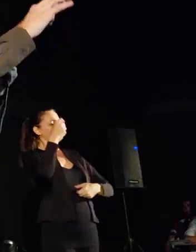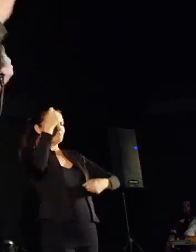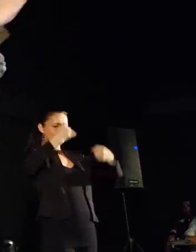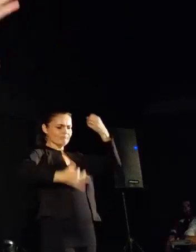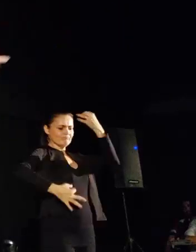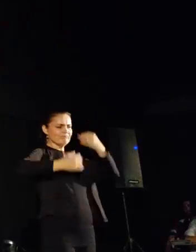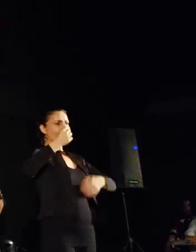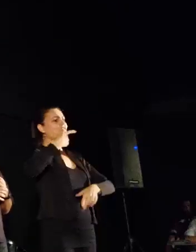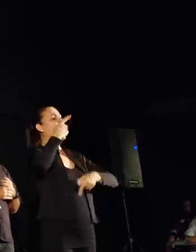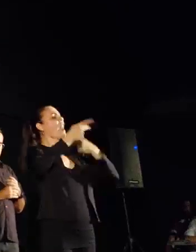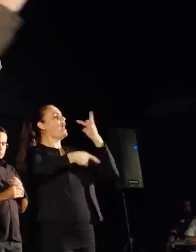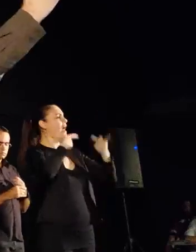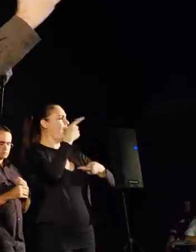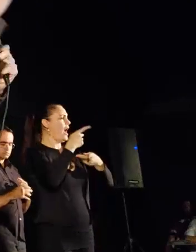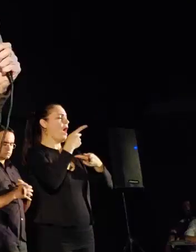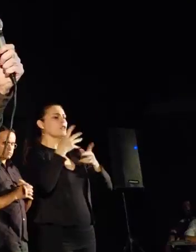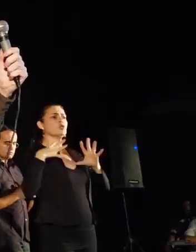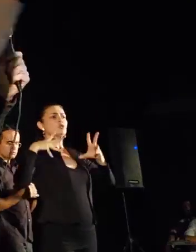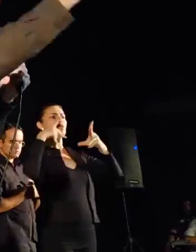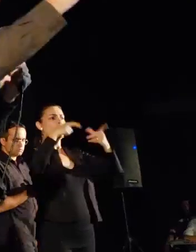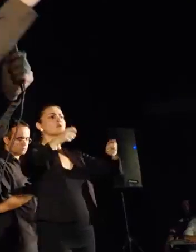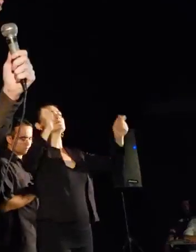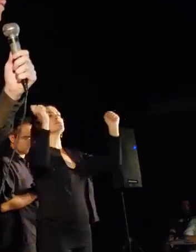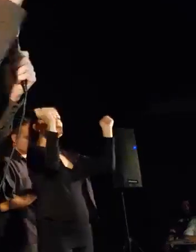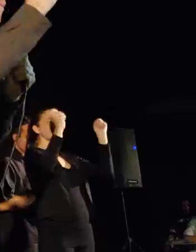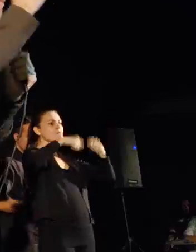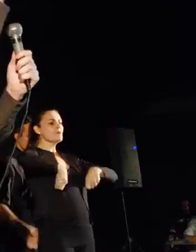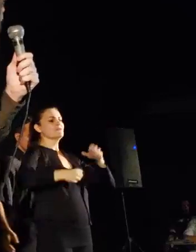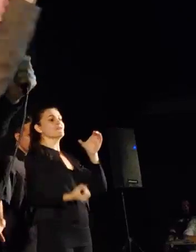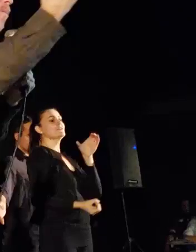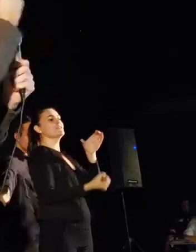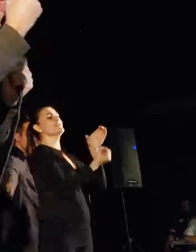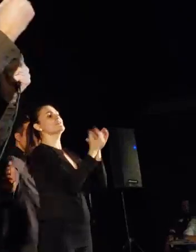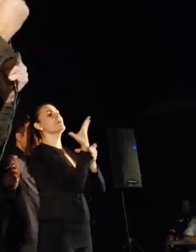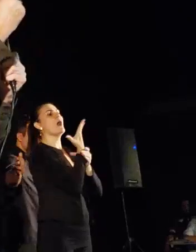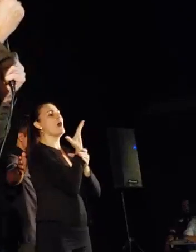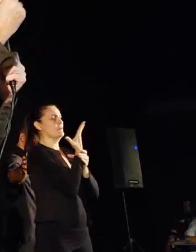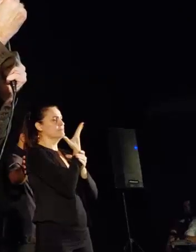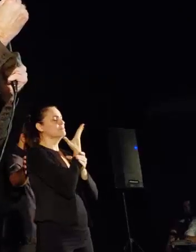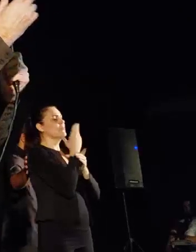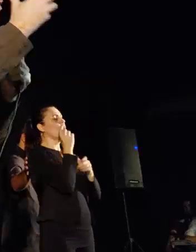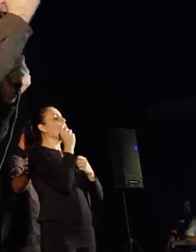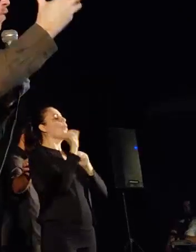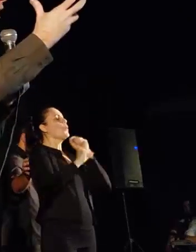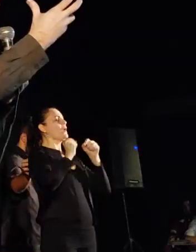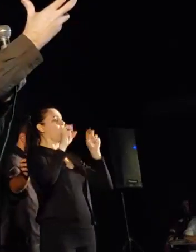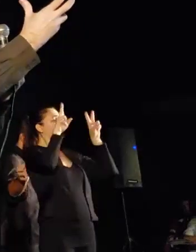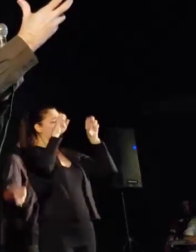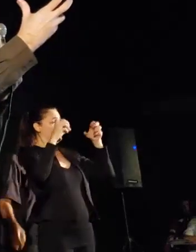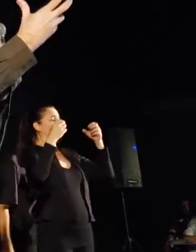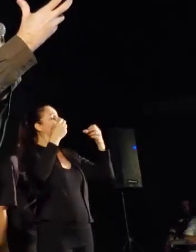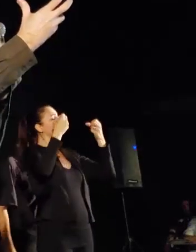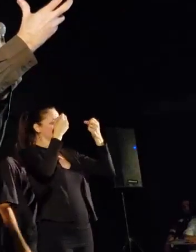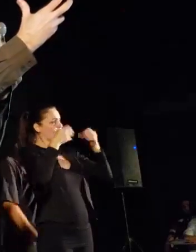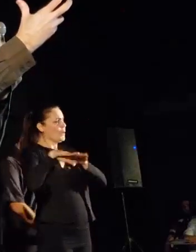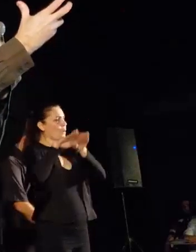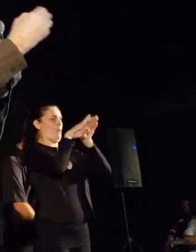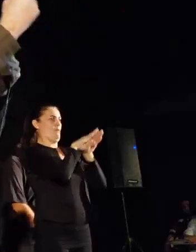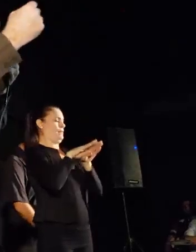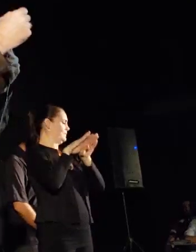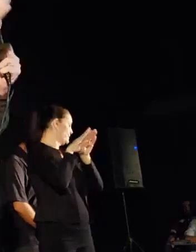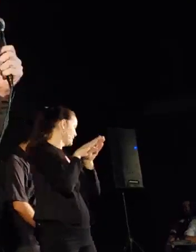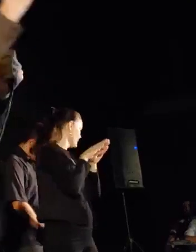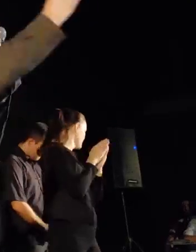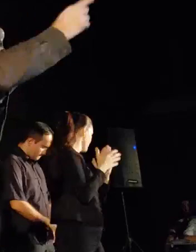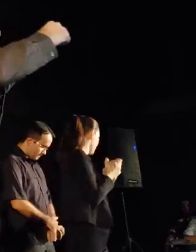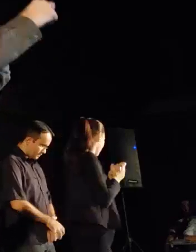antes de qualquer coisa, todos são capazes de criar uma fala comum. Isso nos falta, certo? Uma